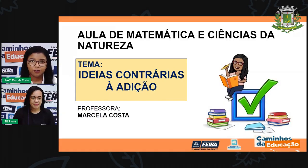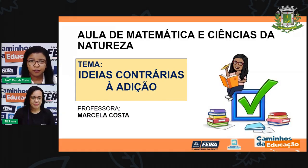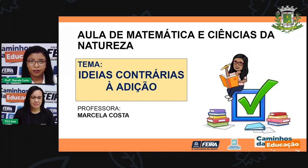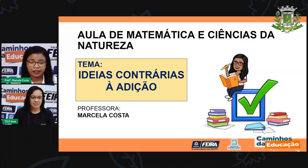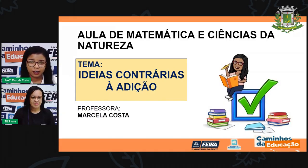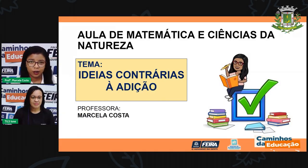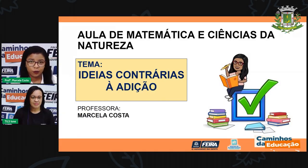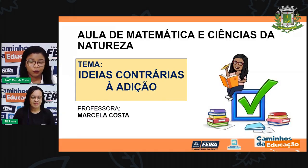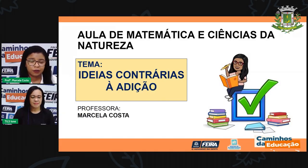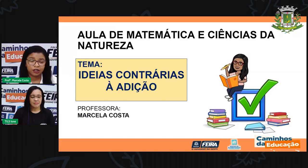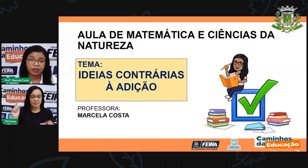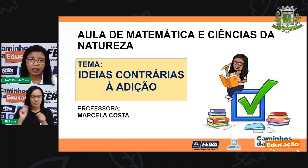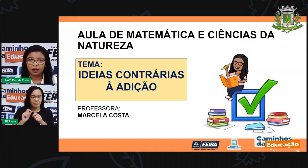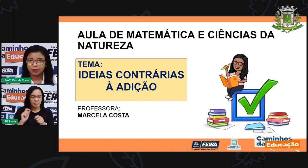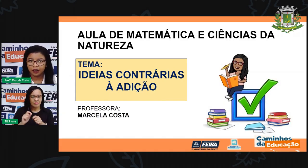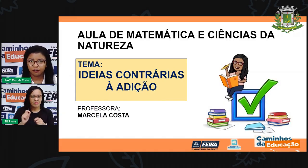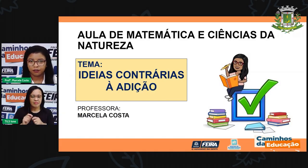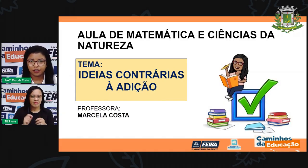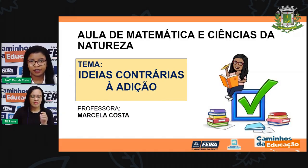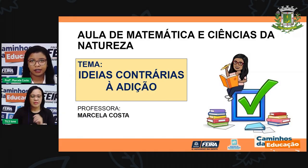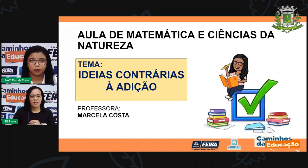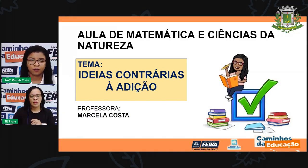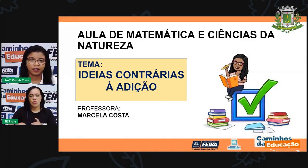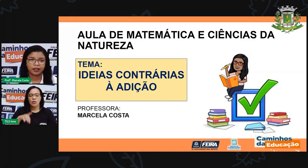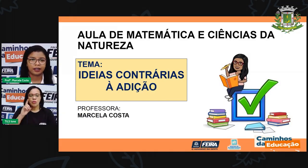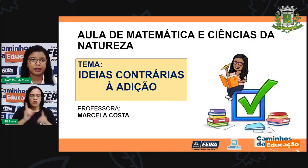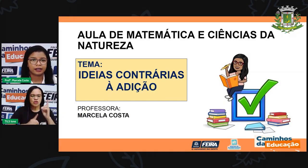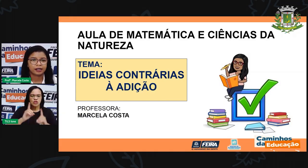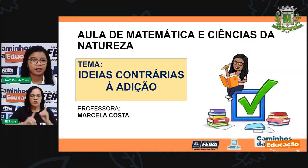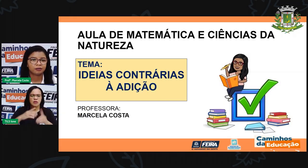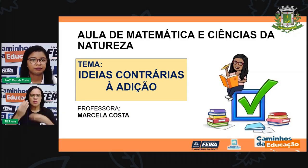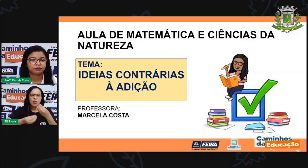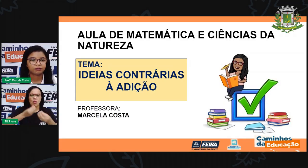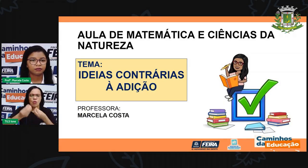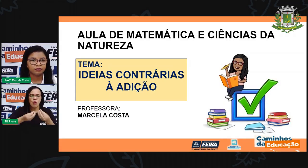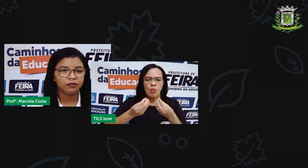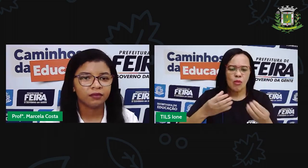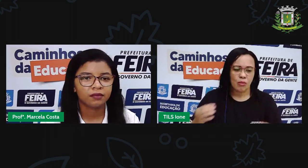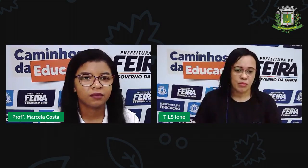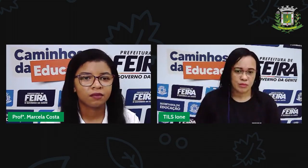eu vou fazer uma dinâmica que vocês agora aqui no dia